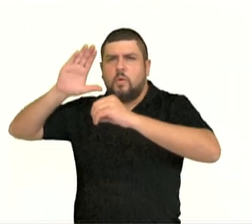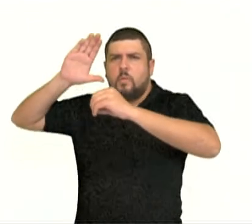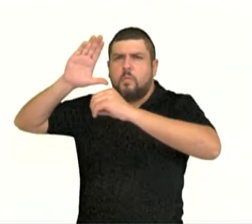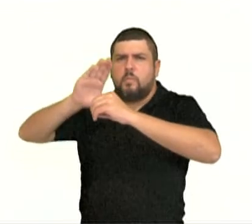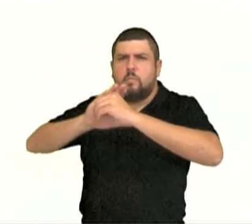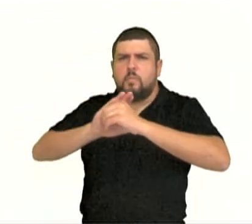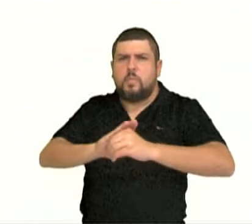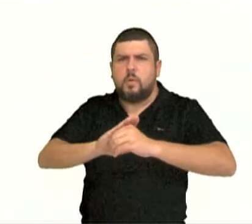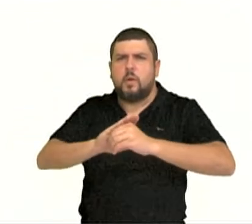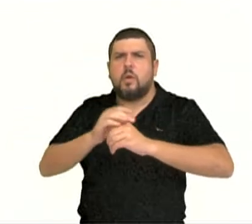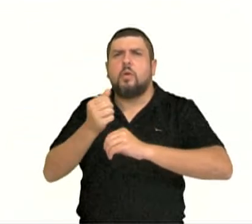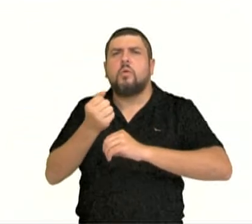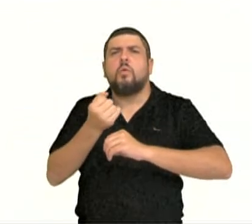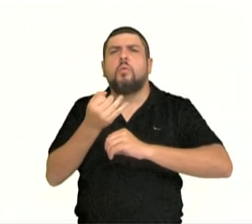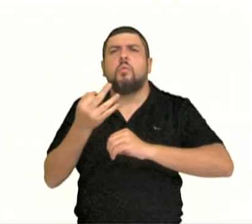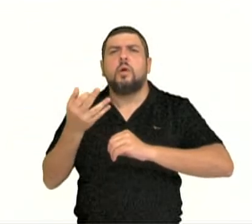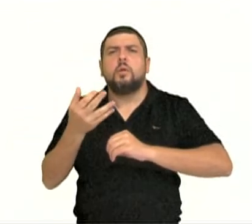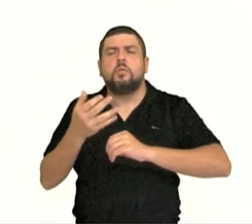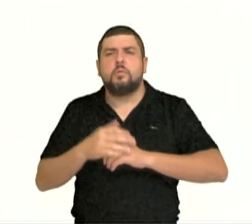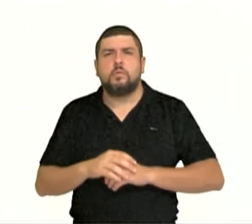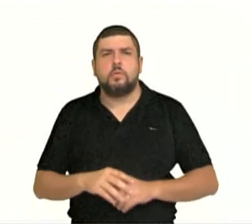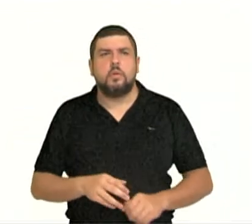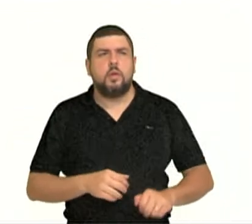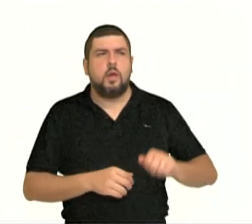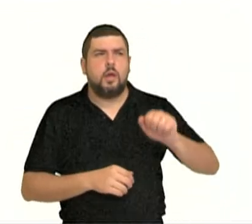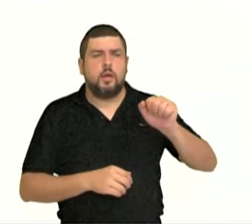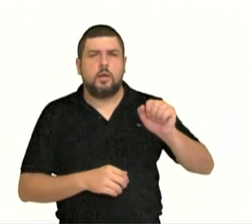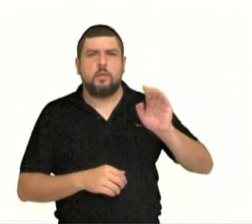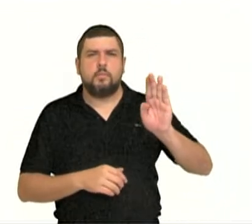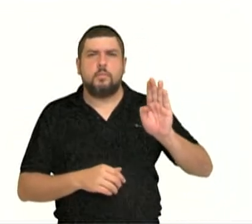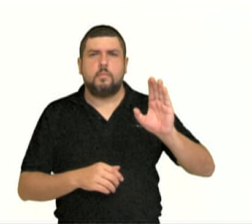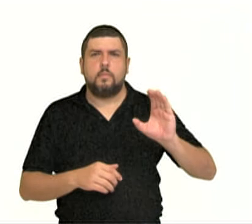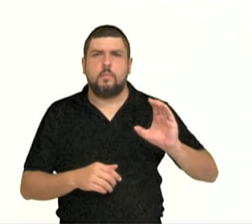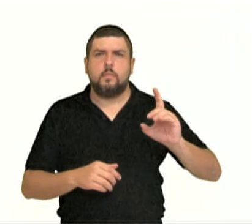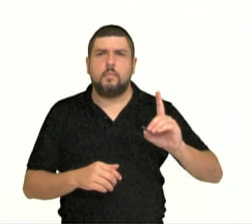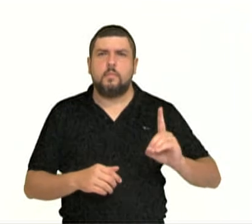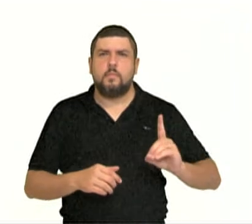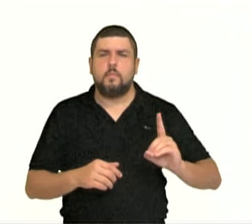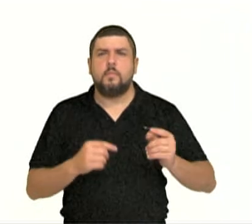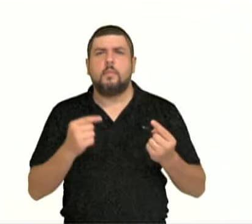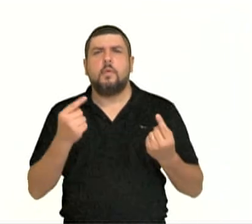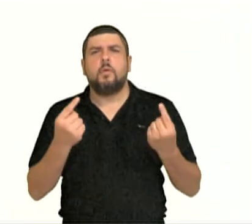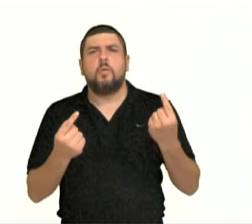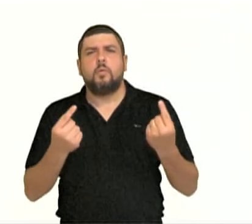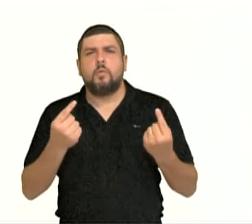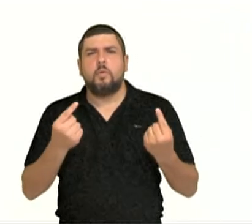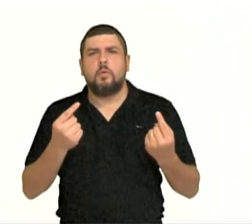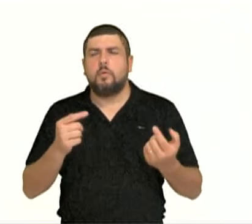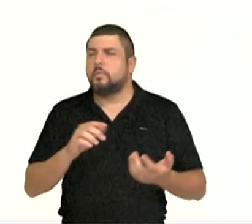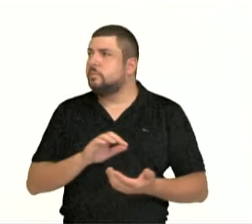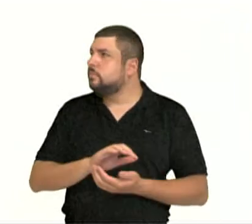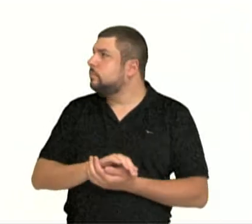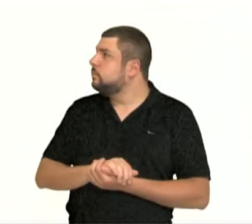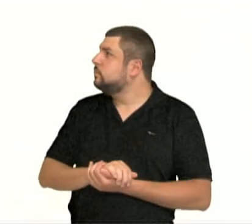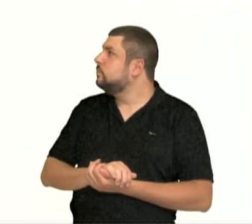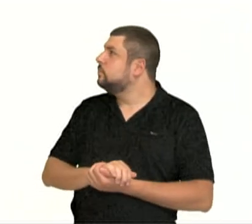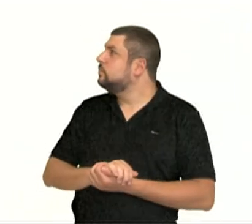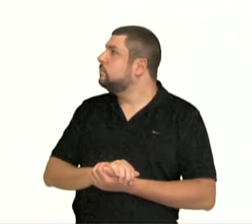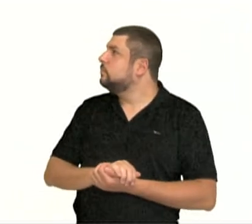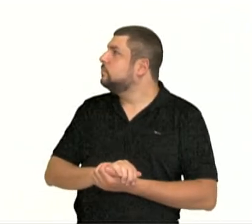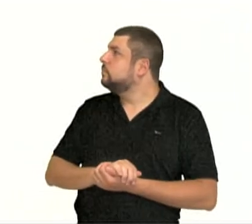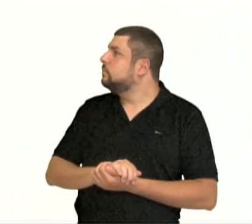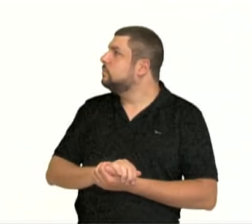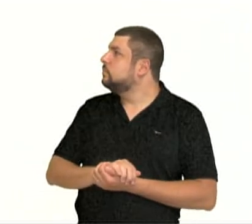é, item A, 1,8 Newton por segundo, item B, 3,6 Newton por segundo,